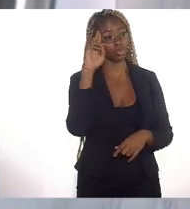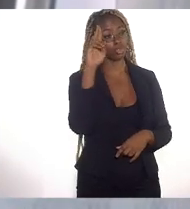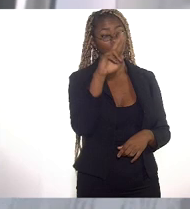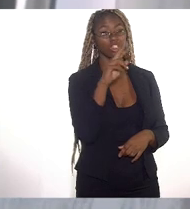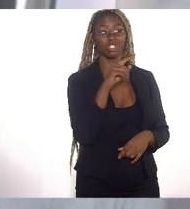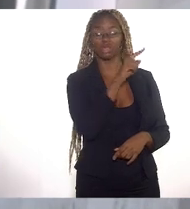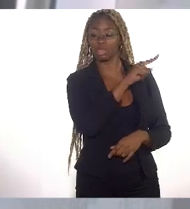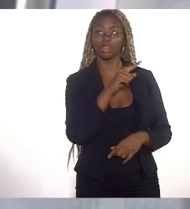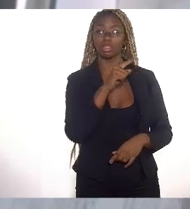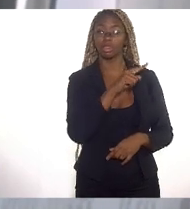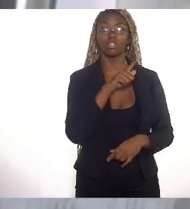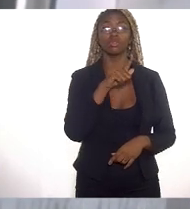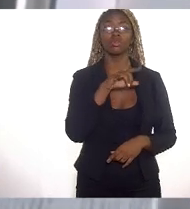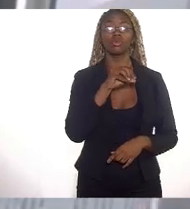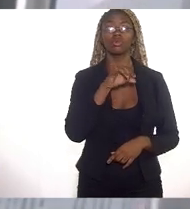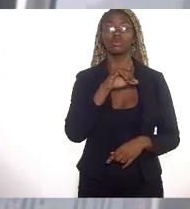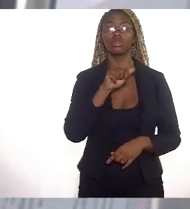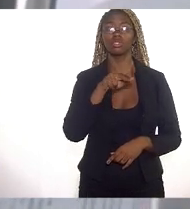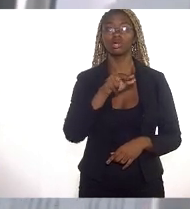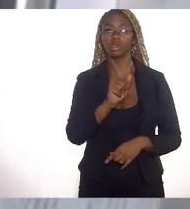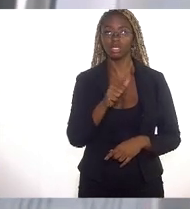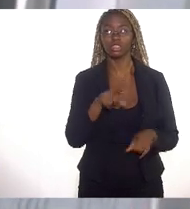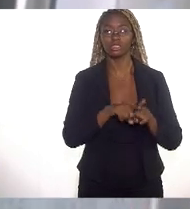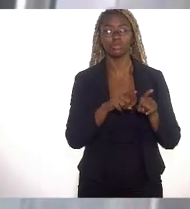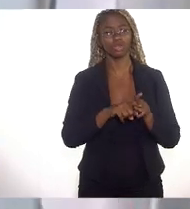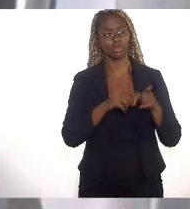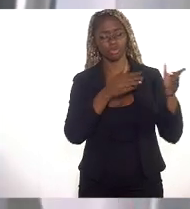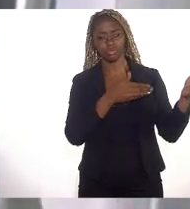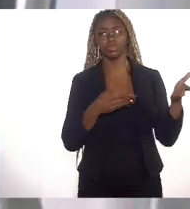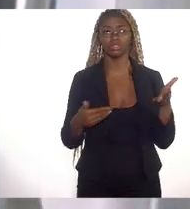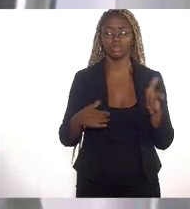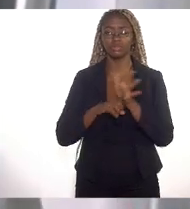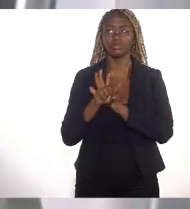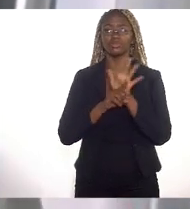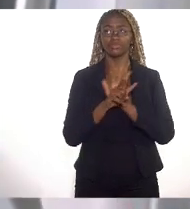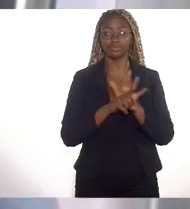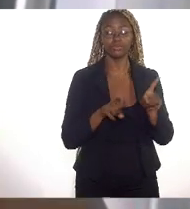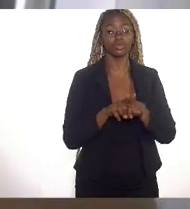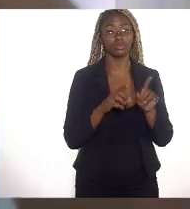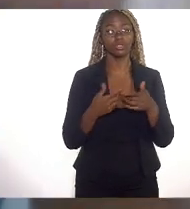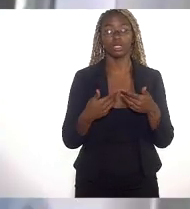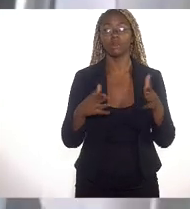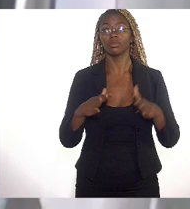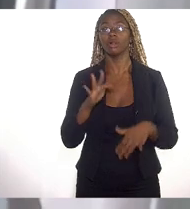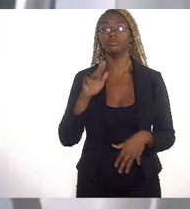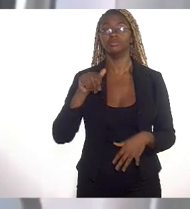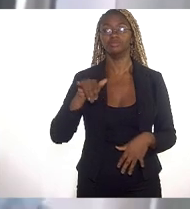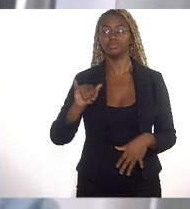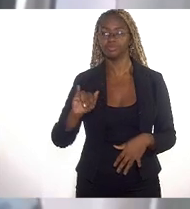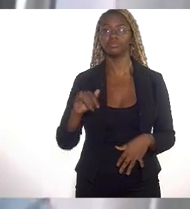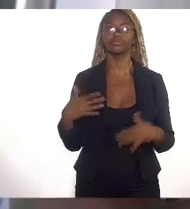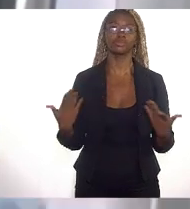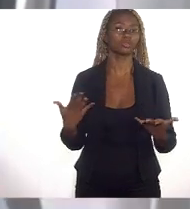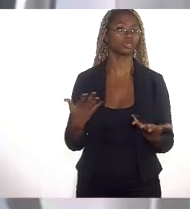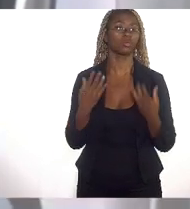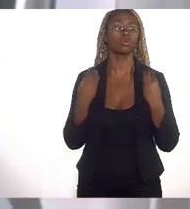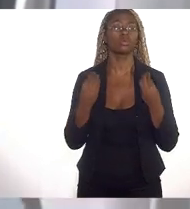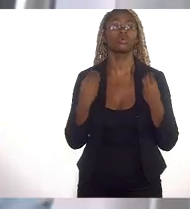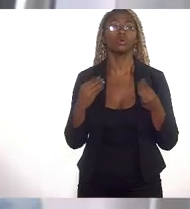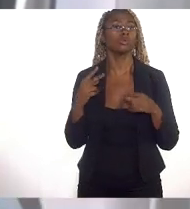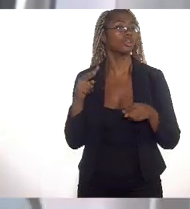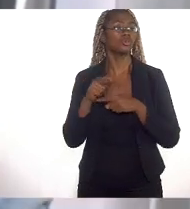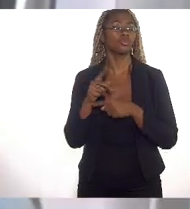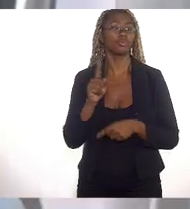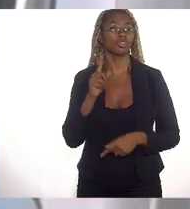Goiânia, também intimado a prestar depoimento e um inquérito também aberto pela iniciativa da FUNAI. É um escândalo que a FUNAI não proteja